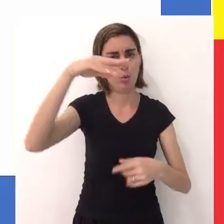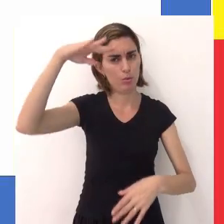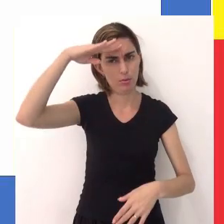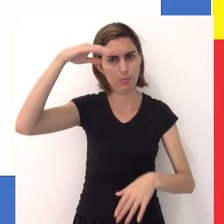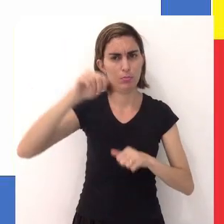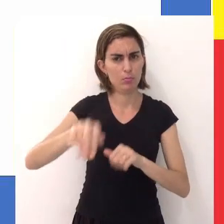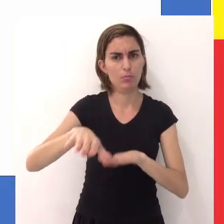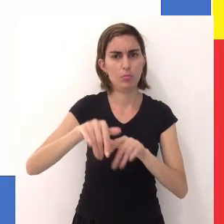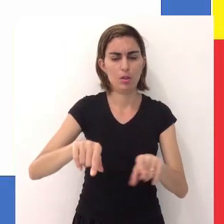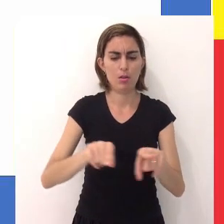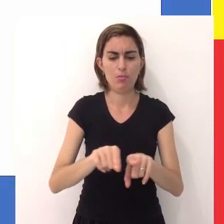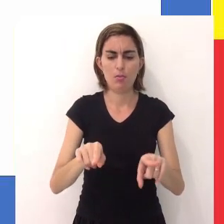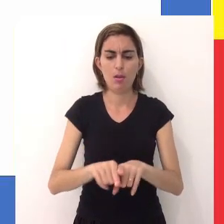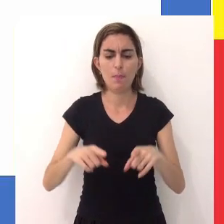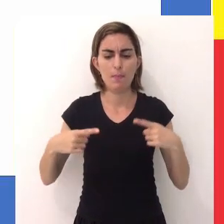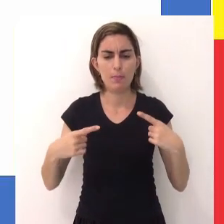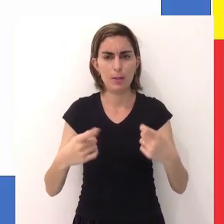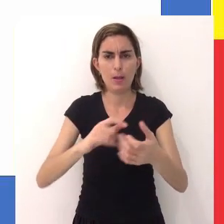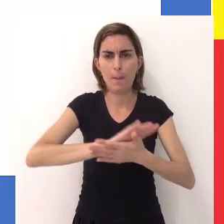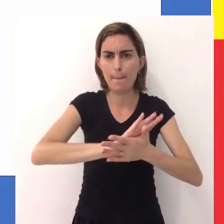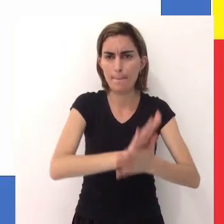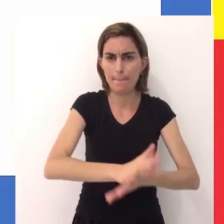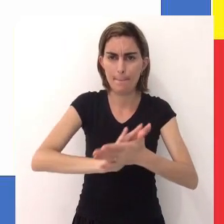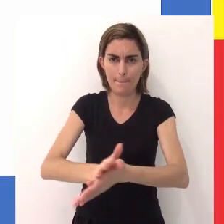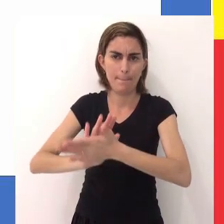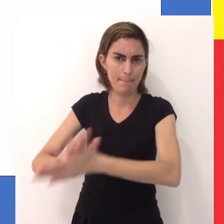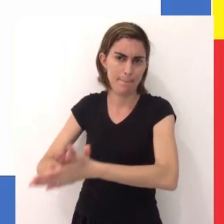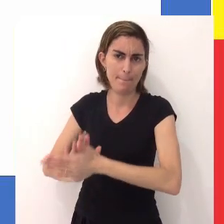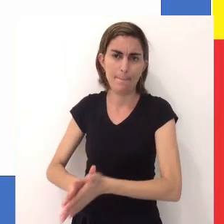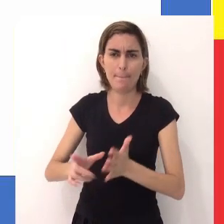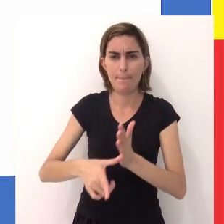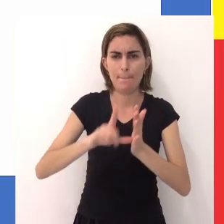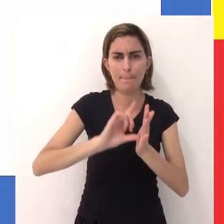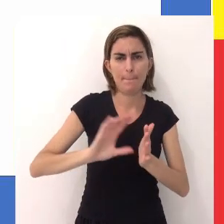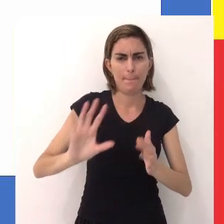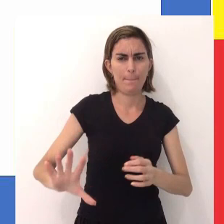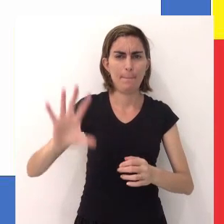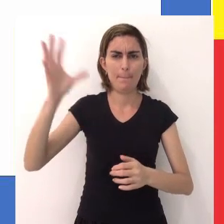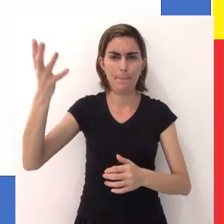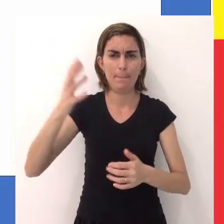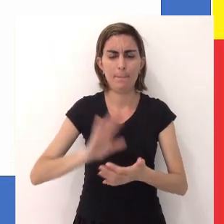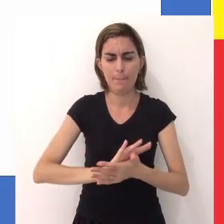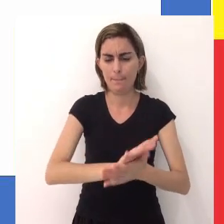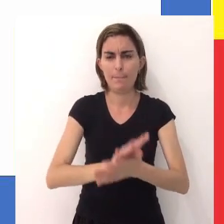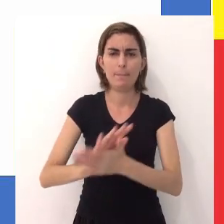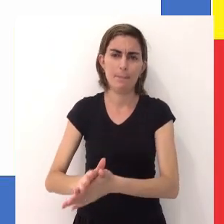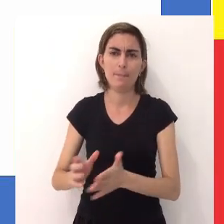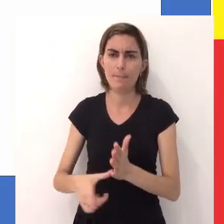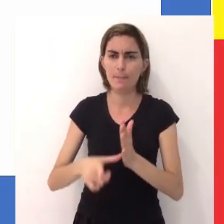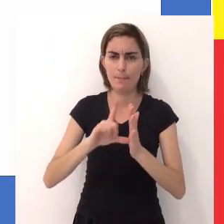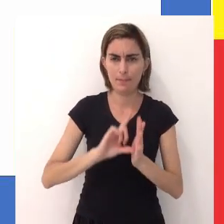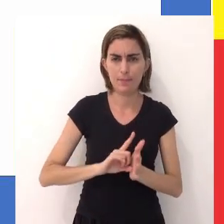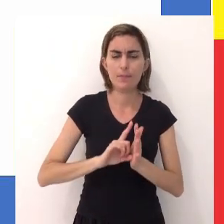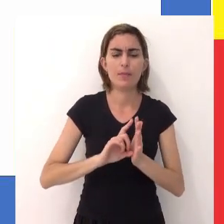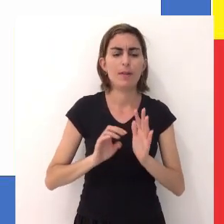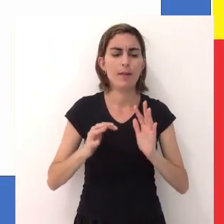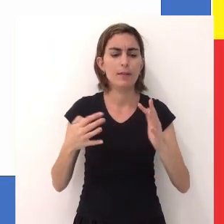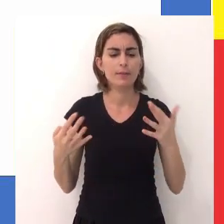tá? Tem também a guerra repressiva, tá? Antes de acontecer, eles já se antecipavam,